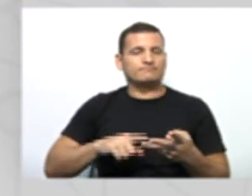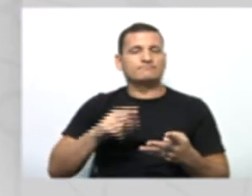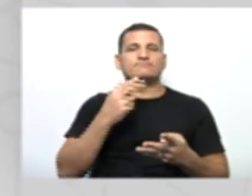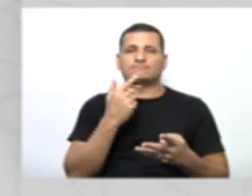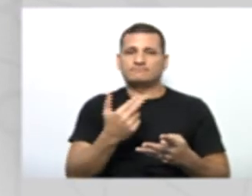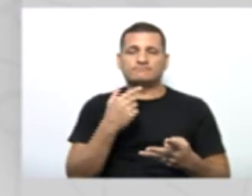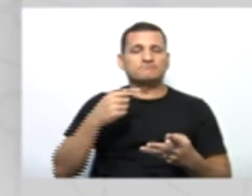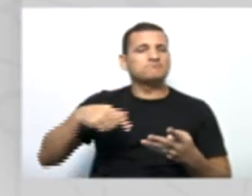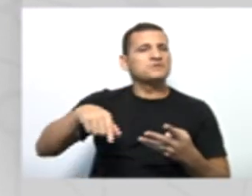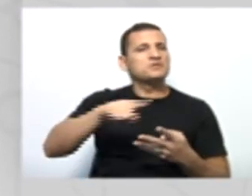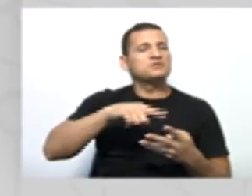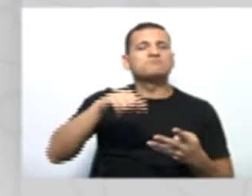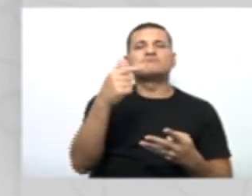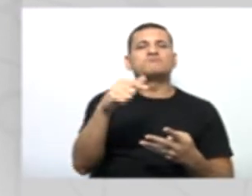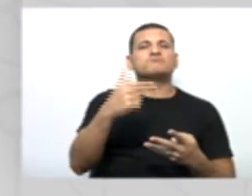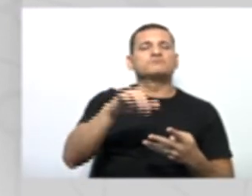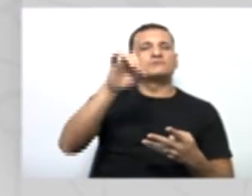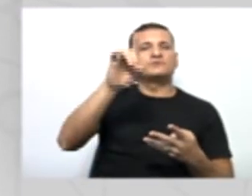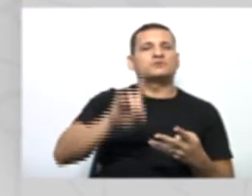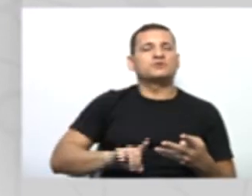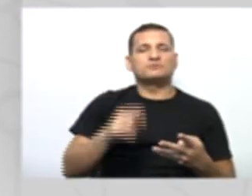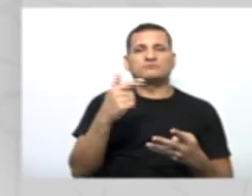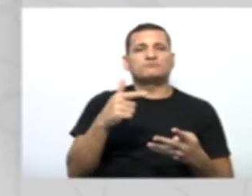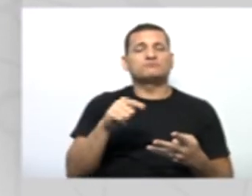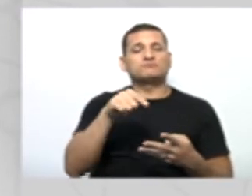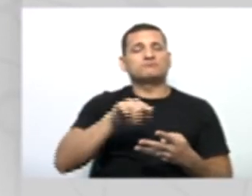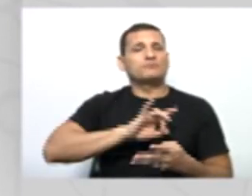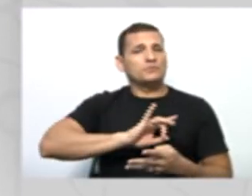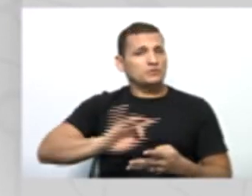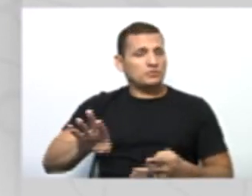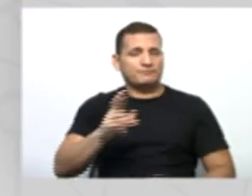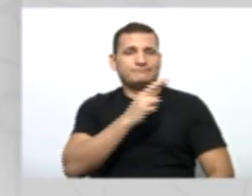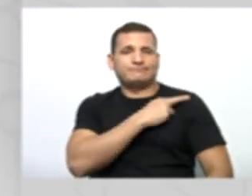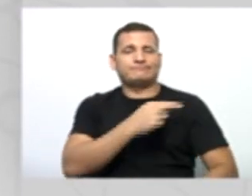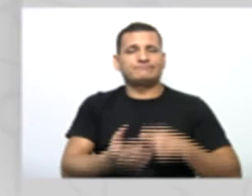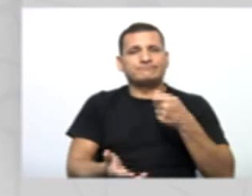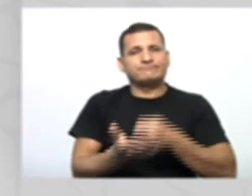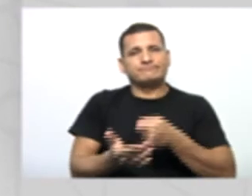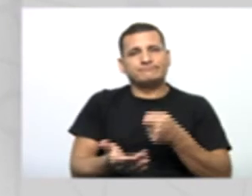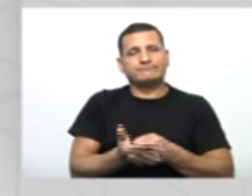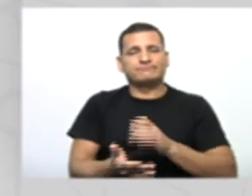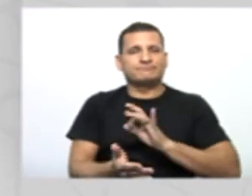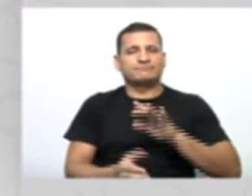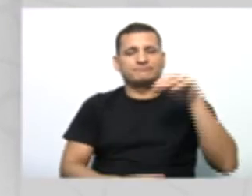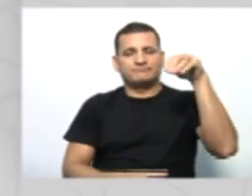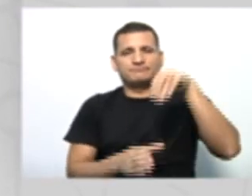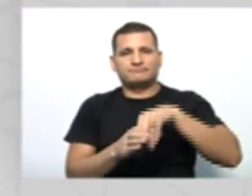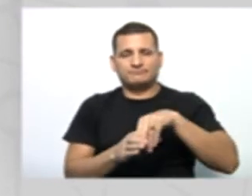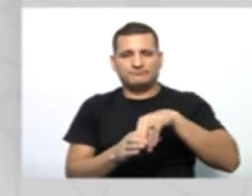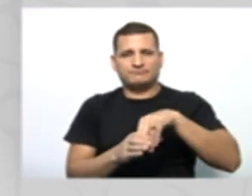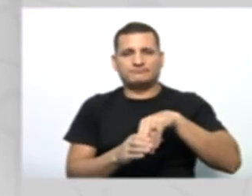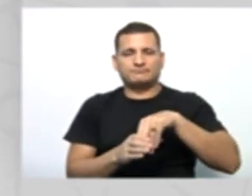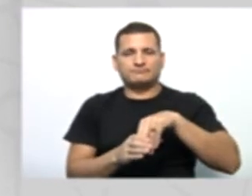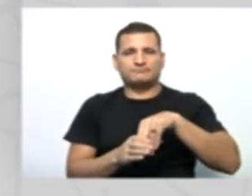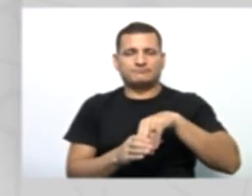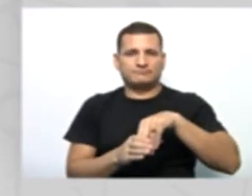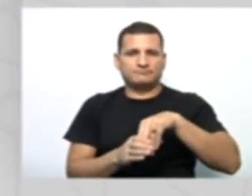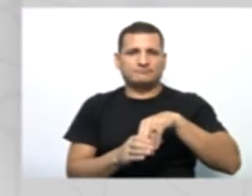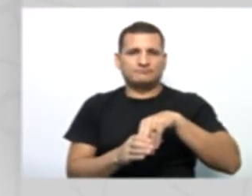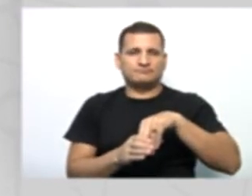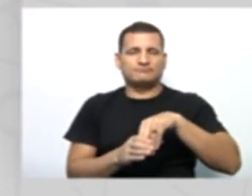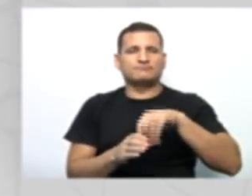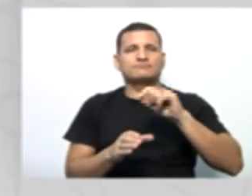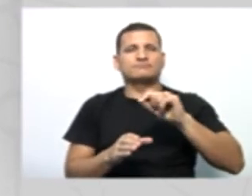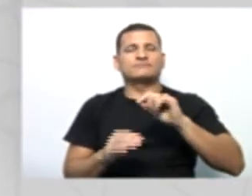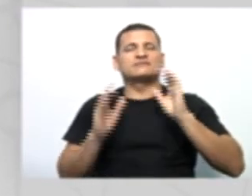considerados bárbaros, eles não tinham direitos, eles tinham apenas responsabilidades dentro daquilo que foi chamado